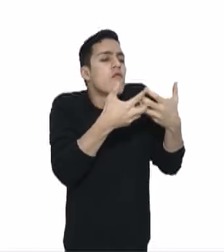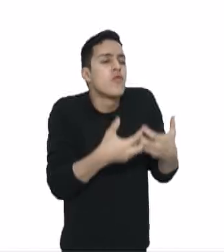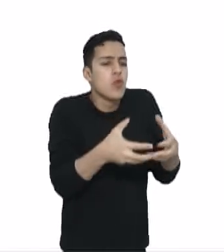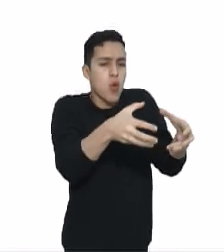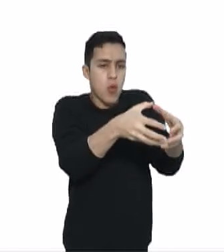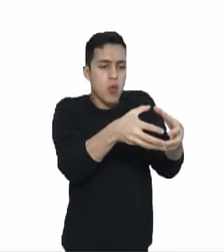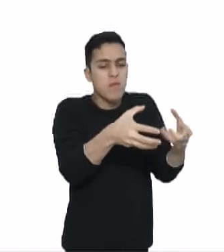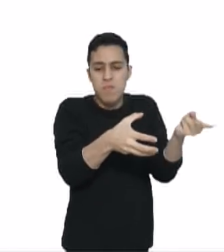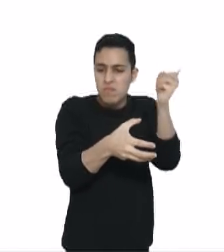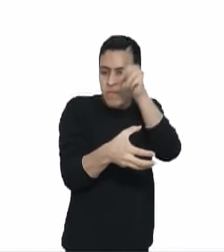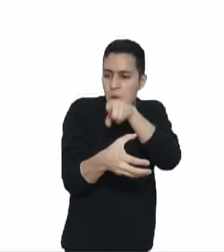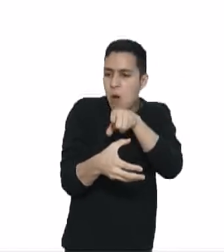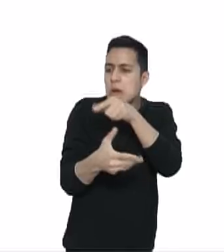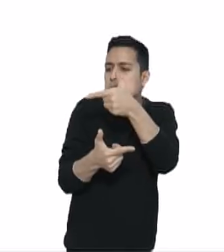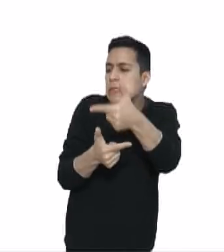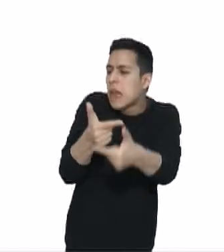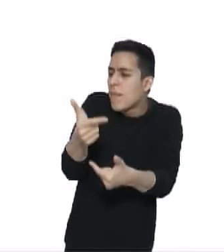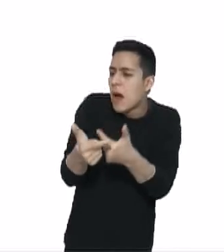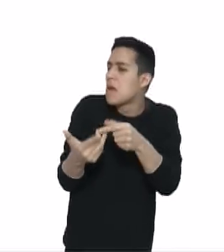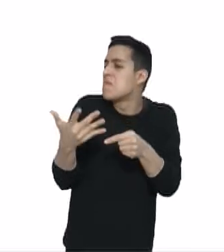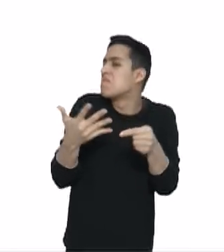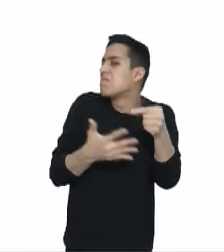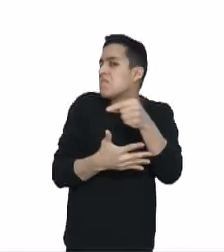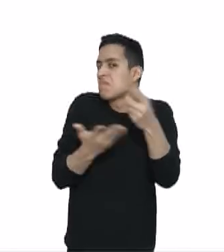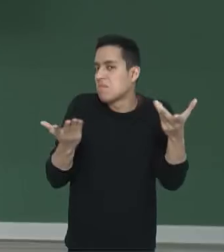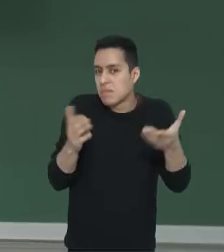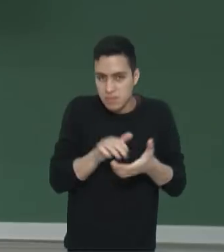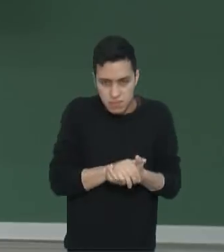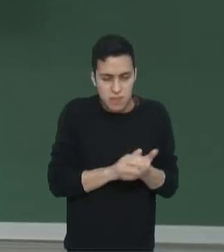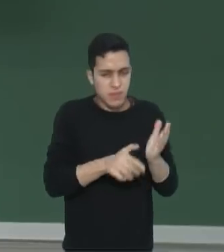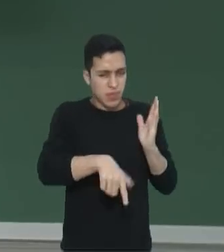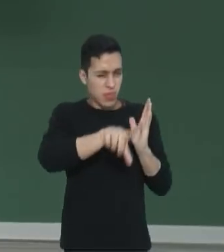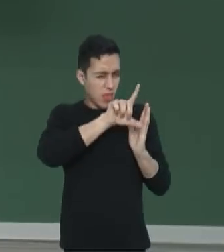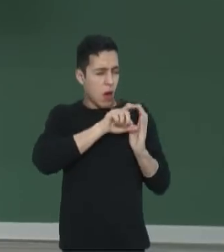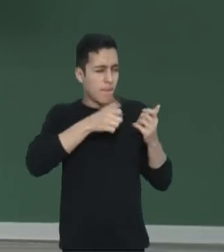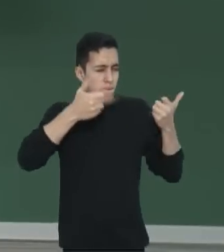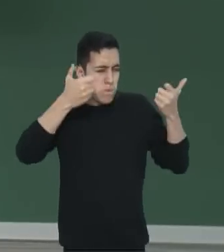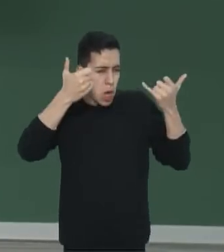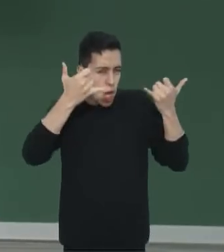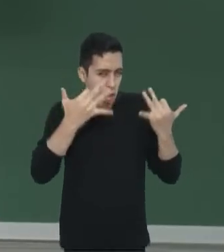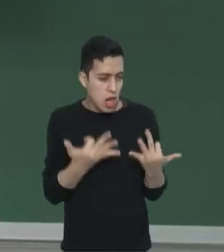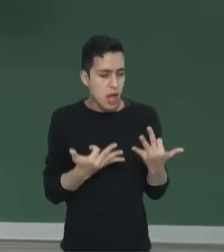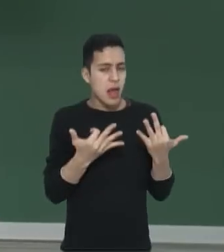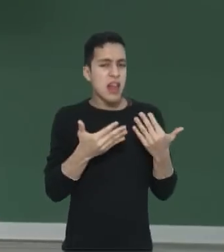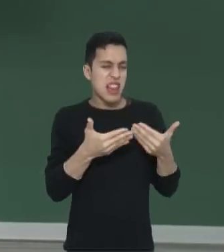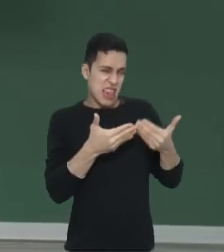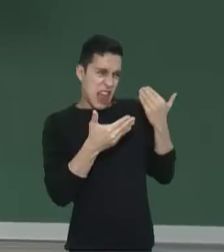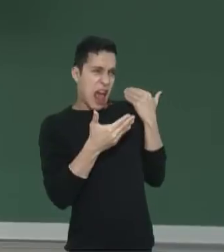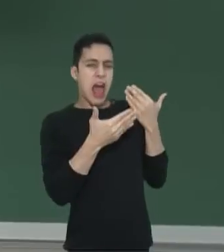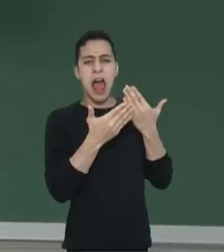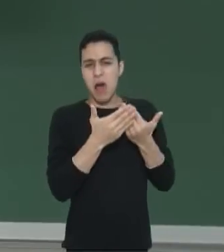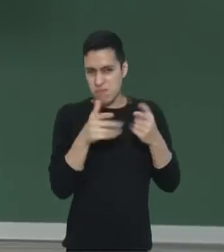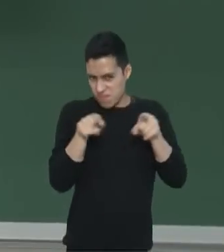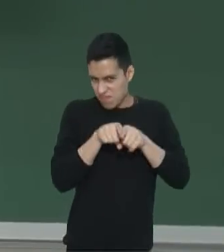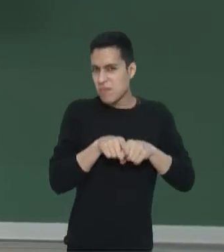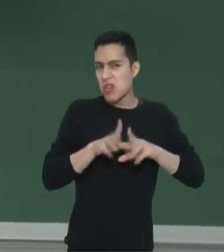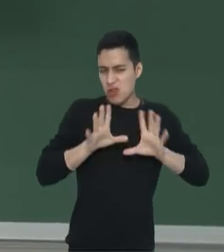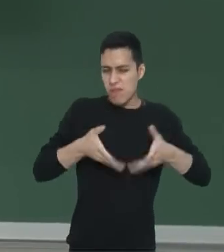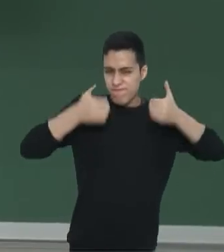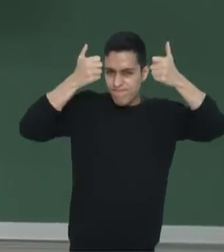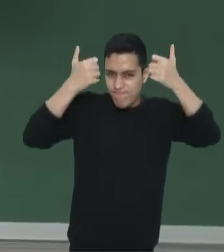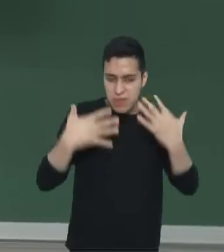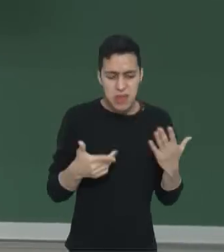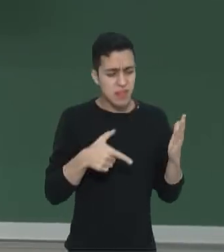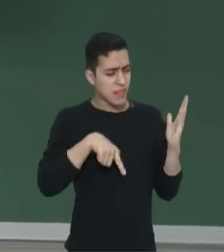de uma determinada atividade. Como eu já mencionei nessa aula, na aula passada, existem leis que